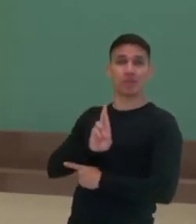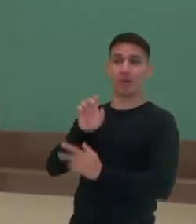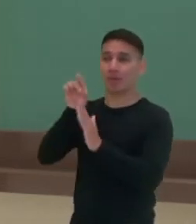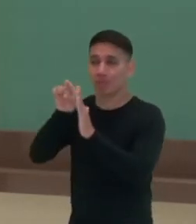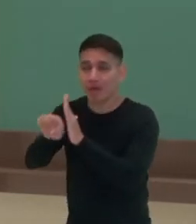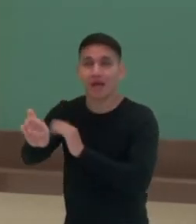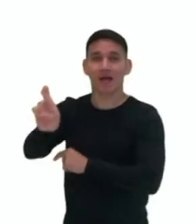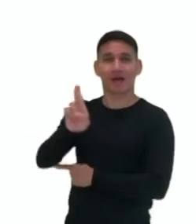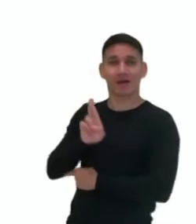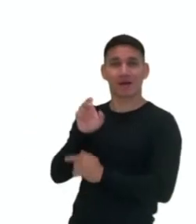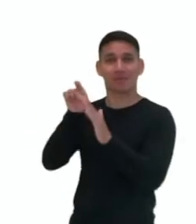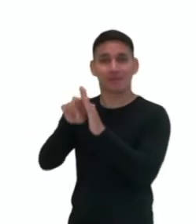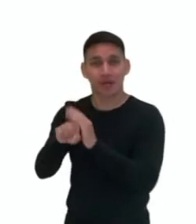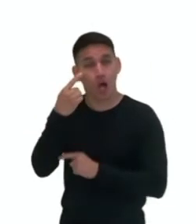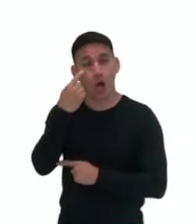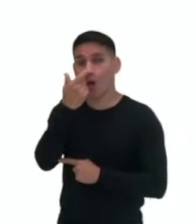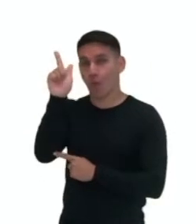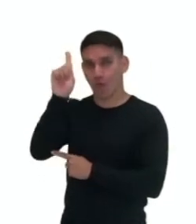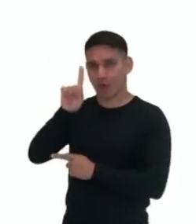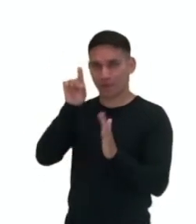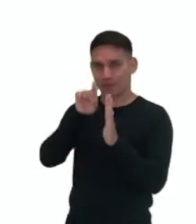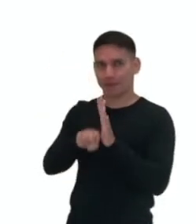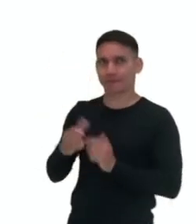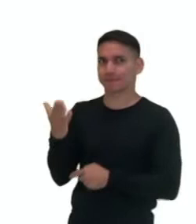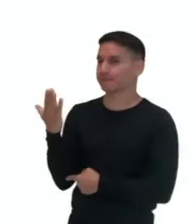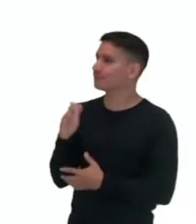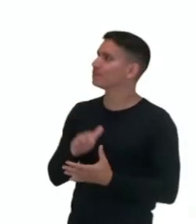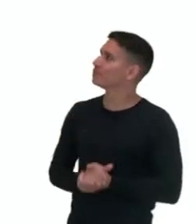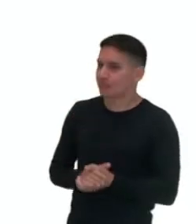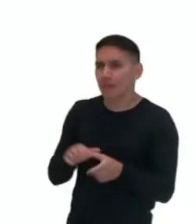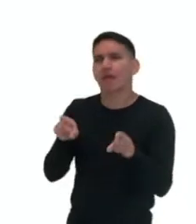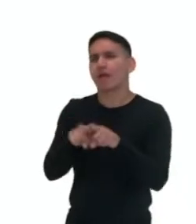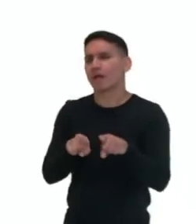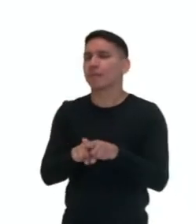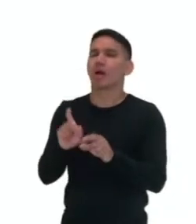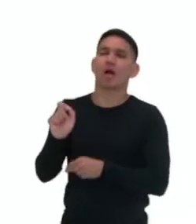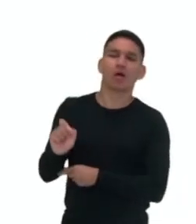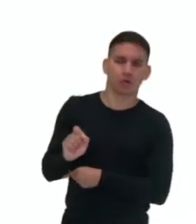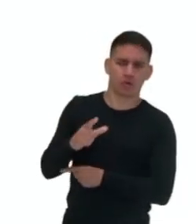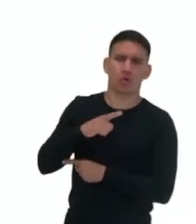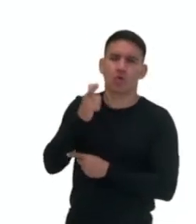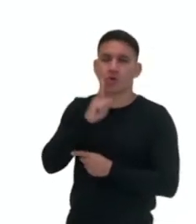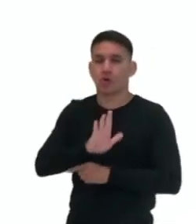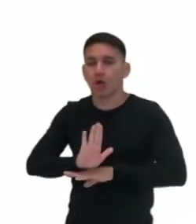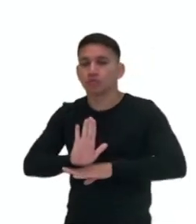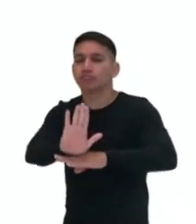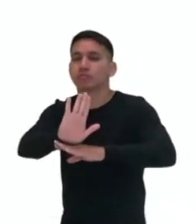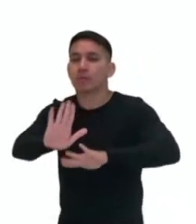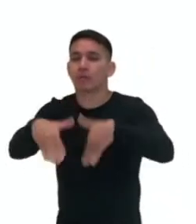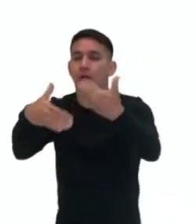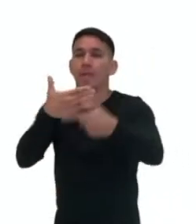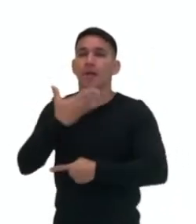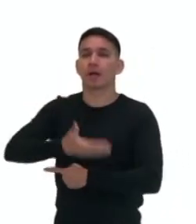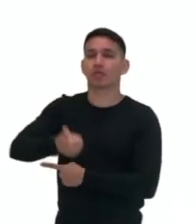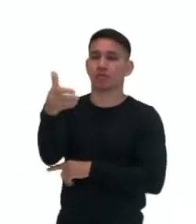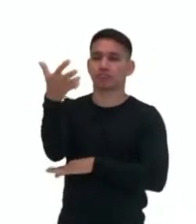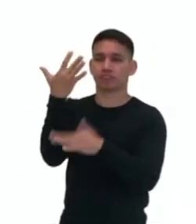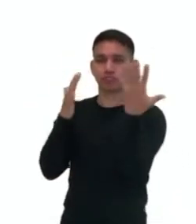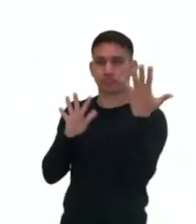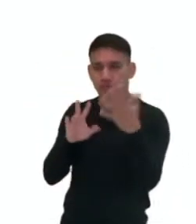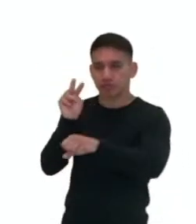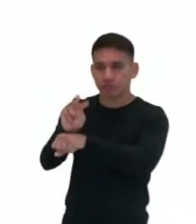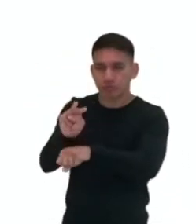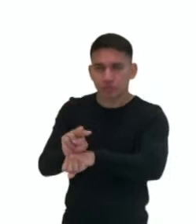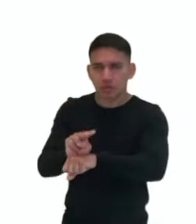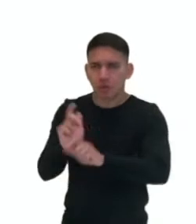resposta. Observe a nova pergunta. Além das vantagens para o meio ambiente, o consumo consciente também pode trazer benefícios